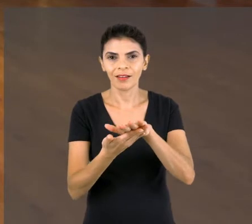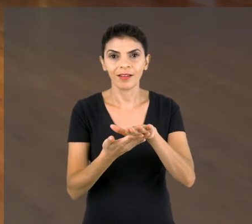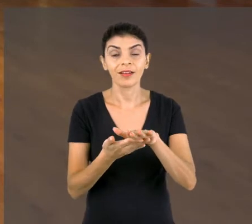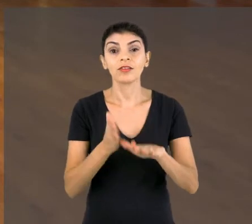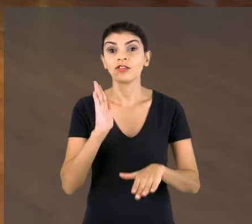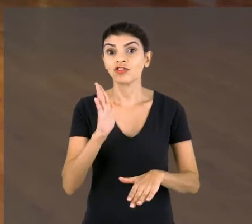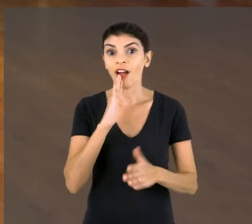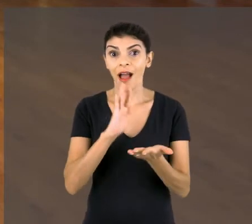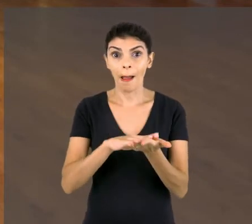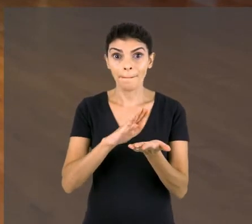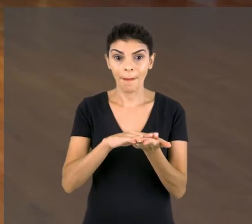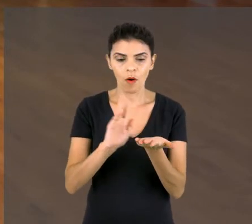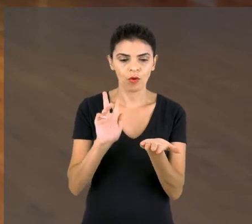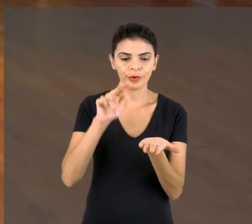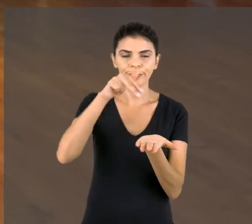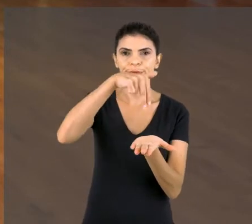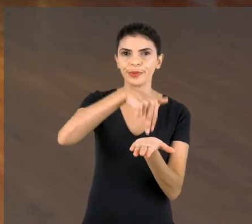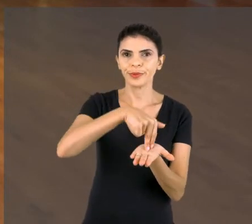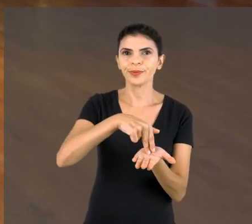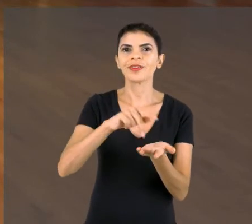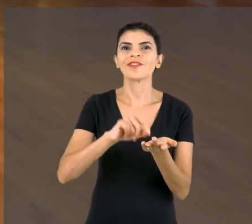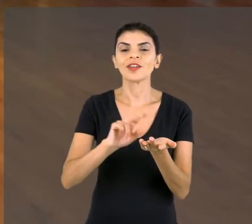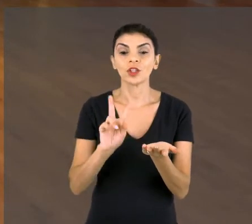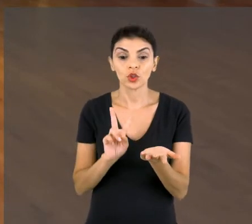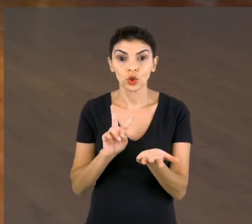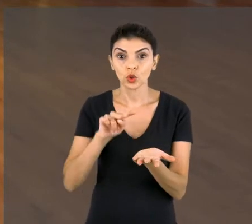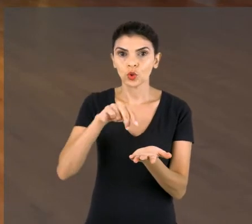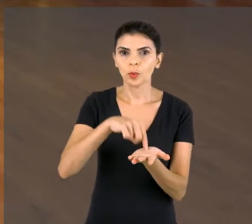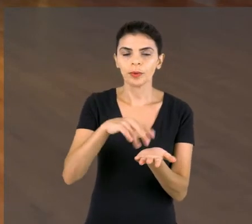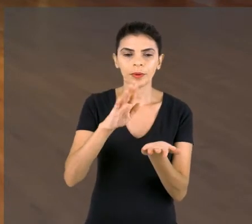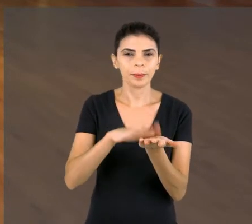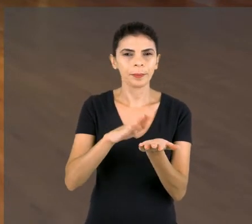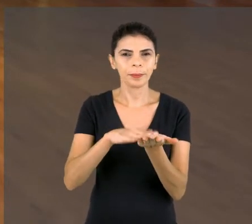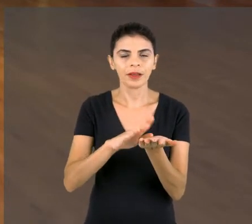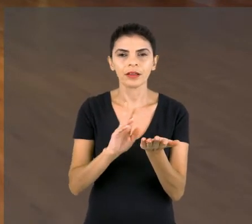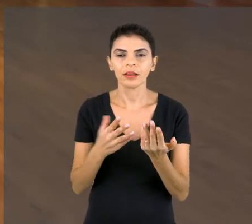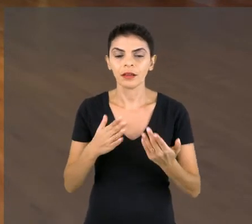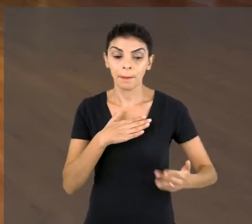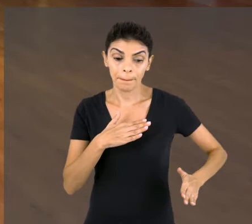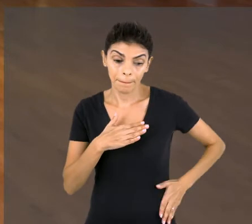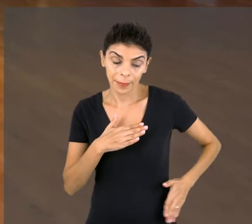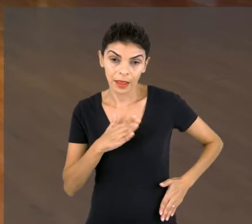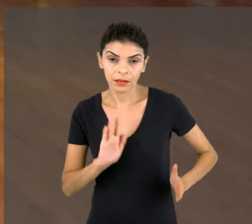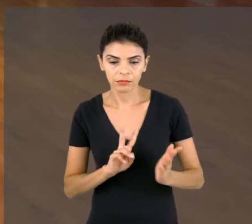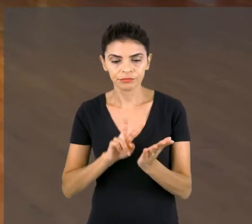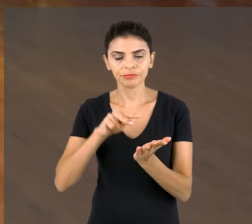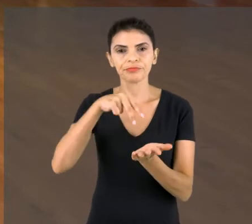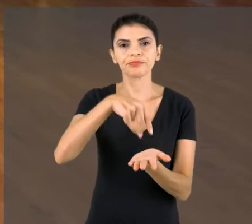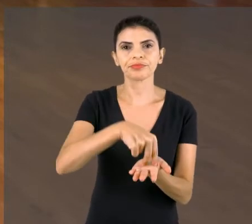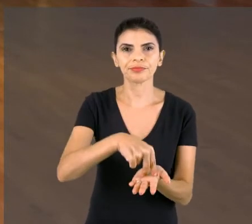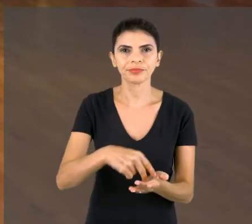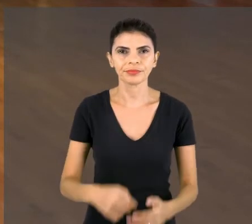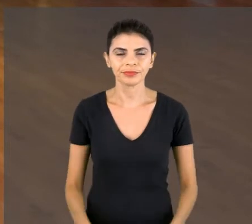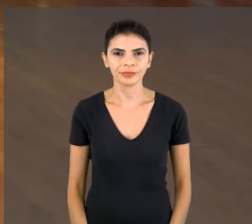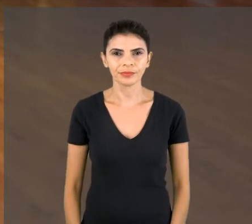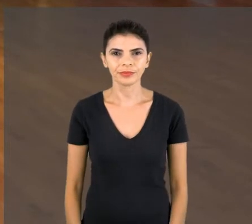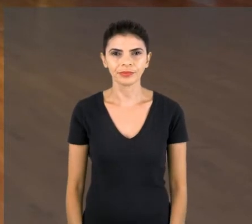Quando a gente estiver nas mãos, o que a gente tem que fazer é subir em cima da perna, transferindo para a borda externa.